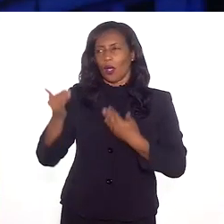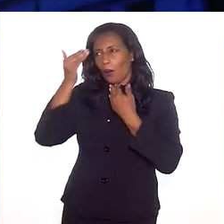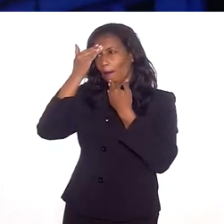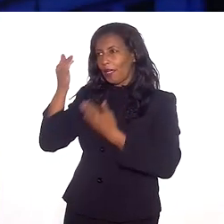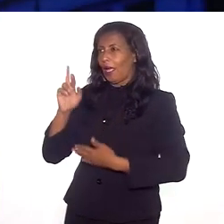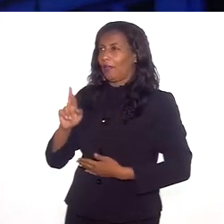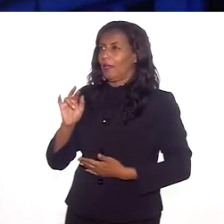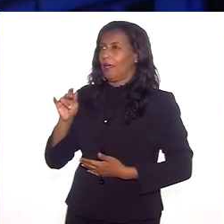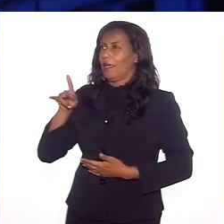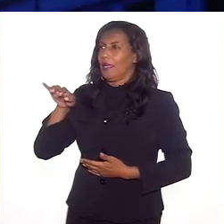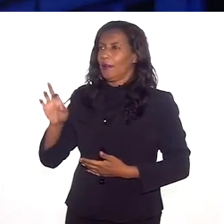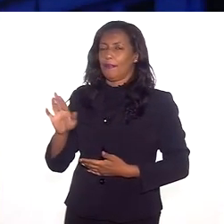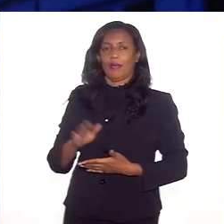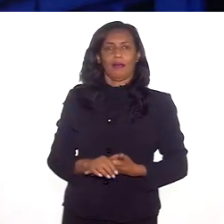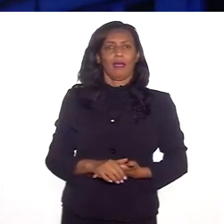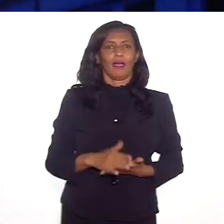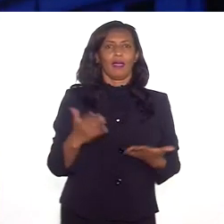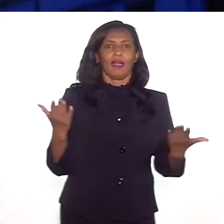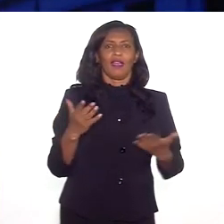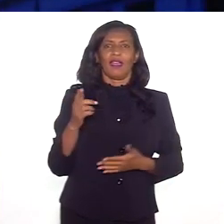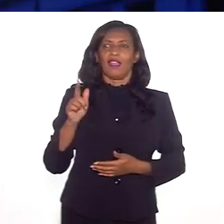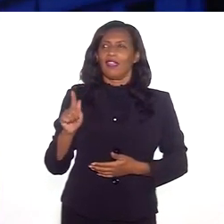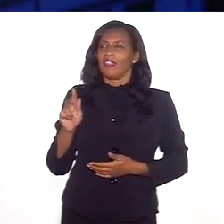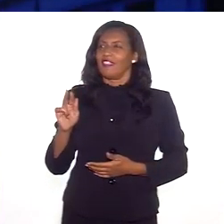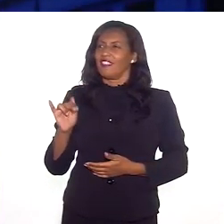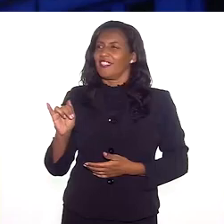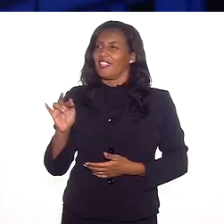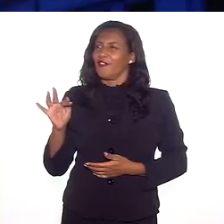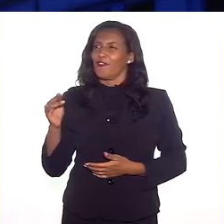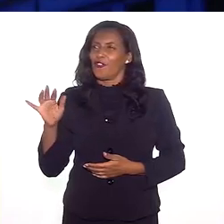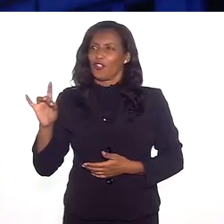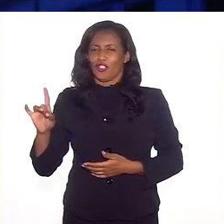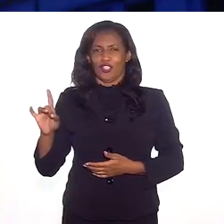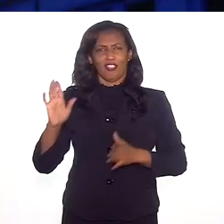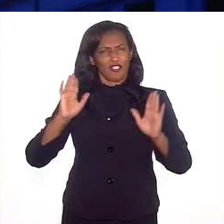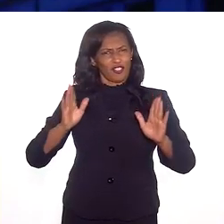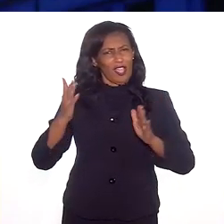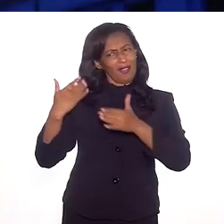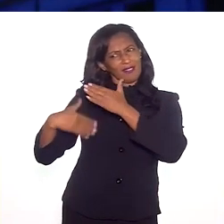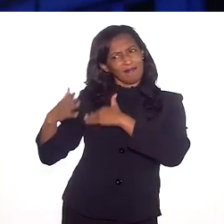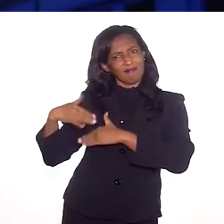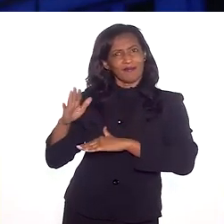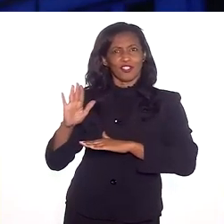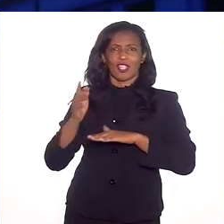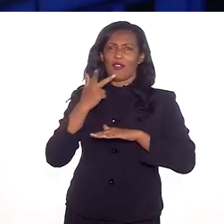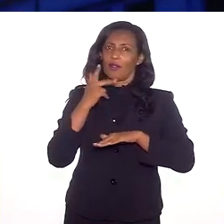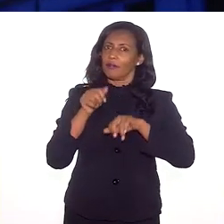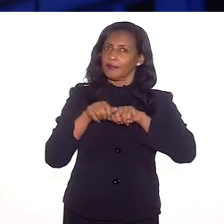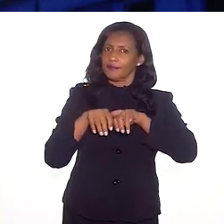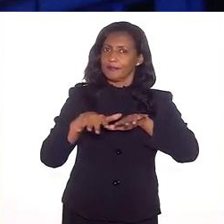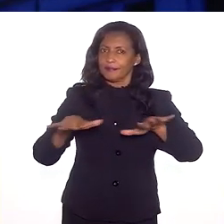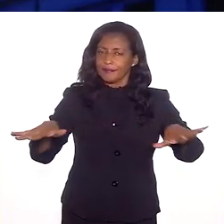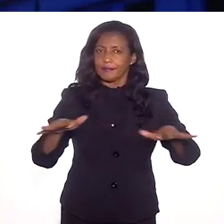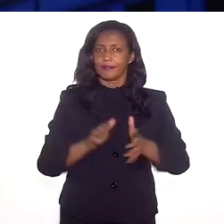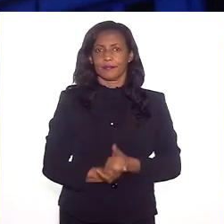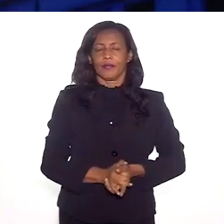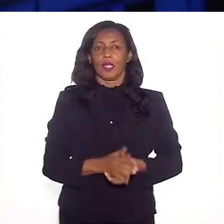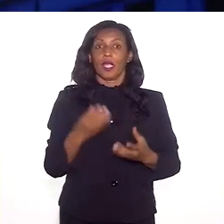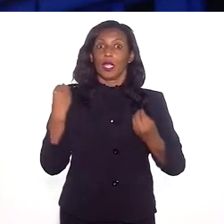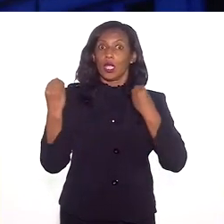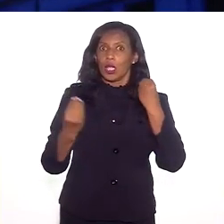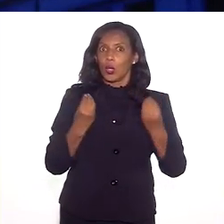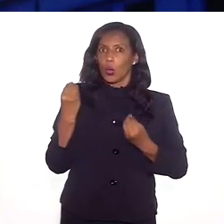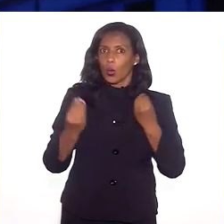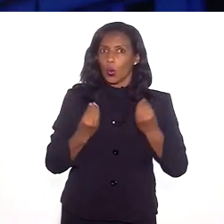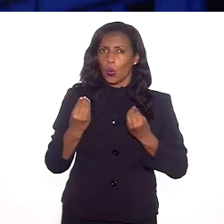Ripper. Queria ouvir o Gifford. A gente já estava falando no primeiro bloco, né, sobre essa questão da pandemia e como